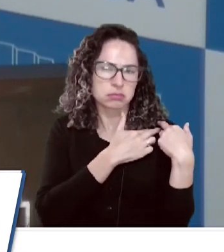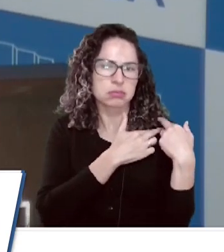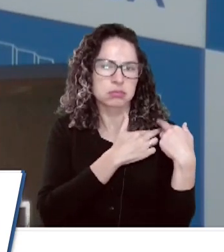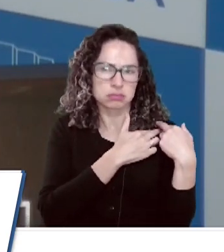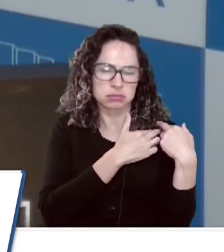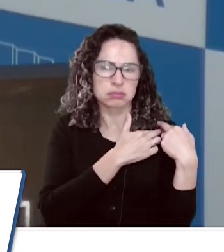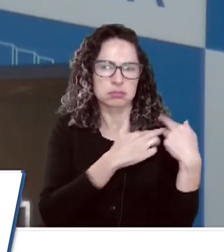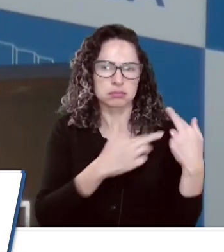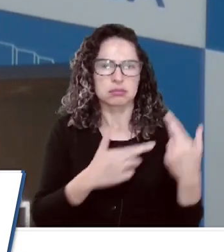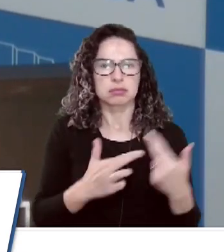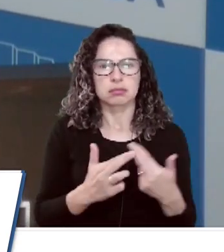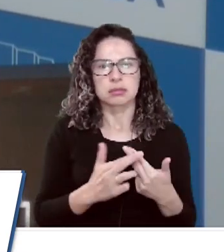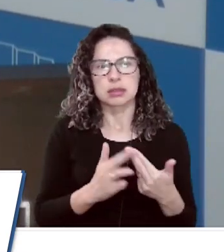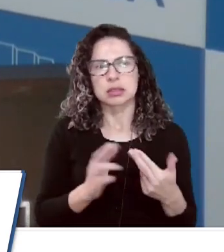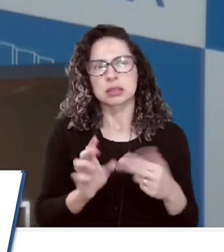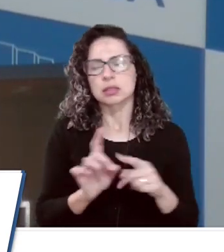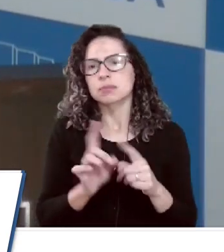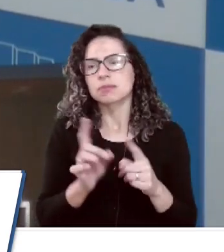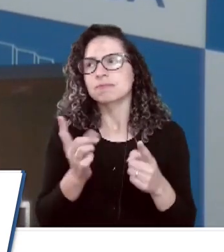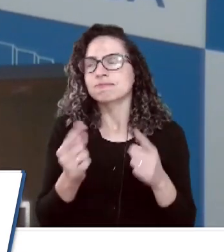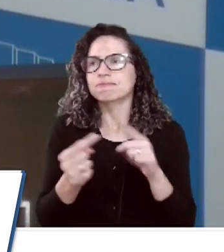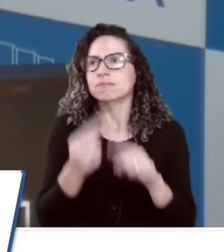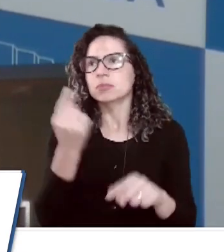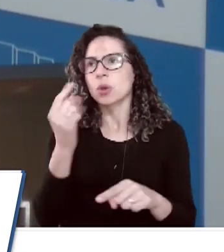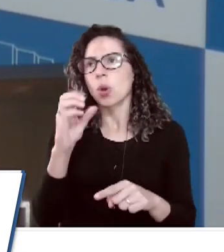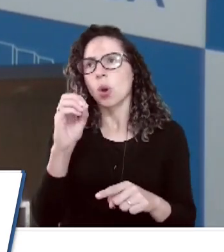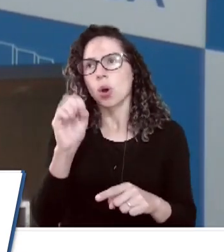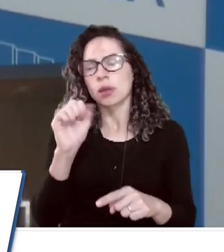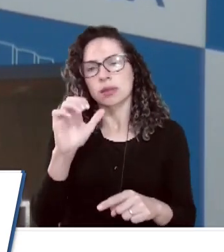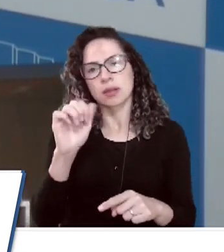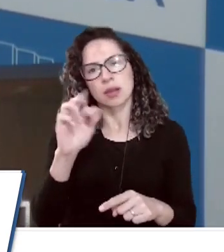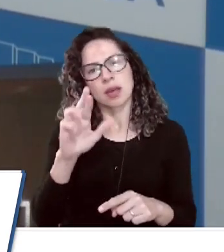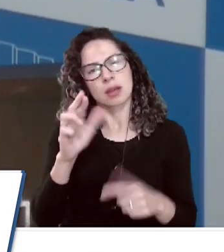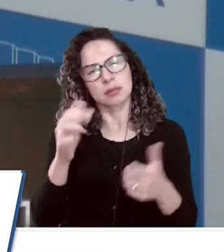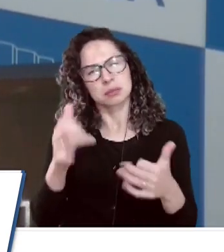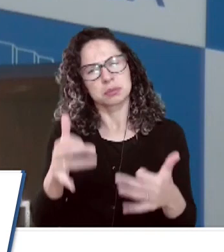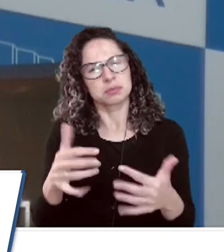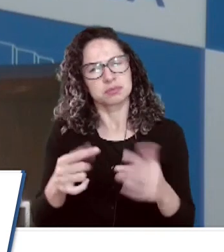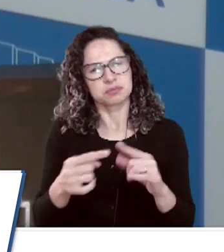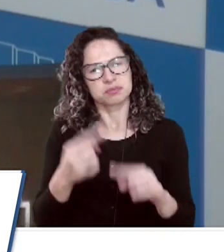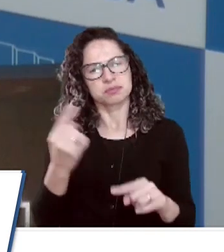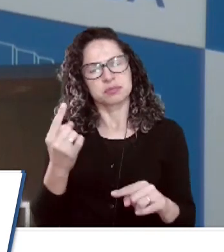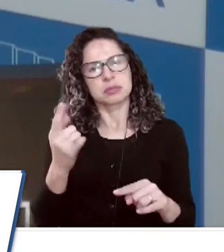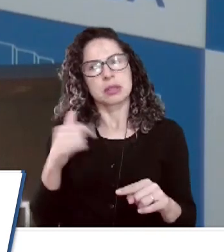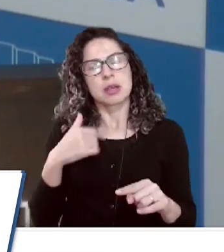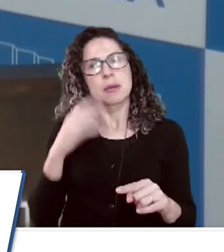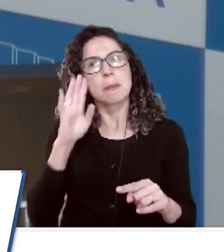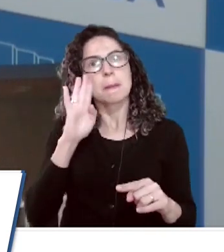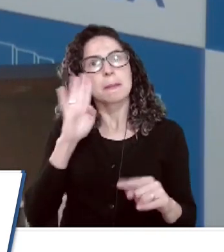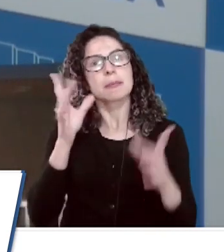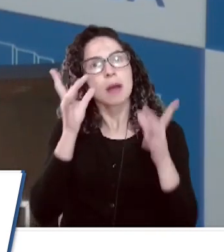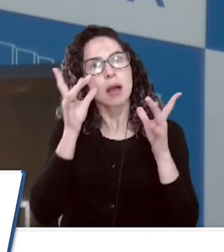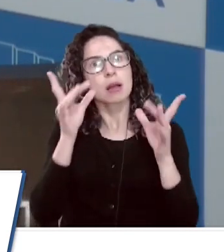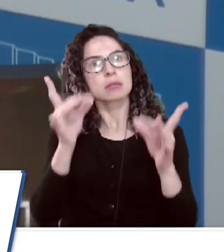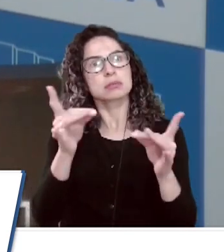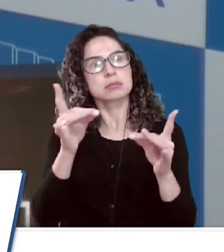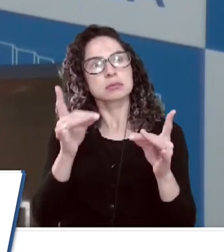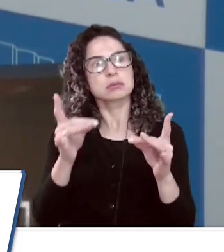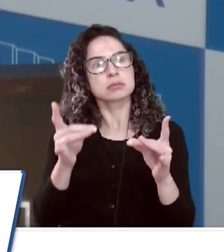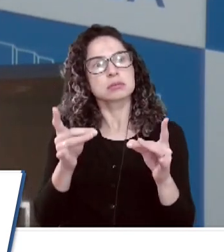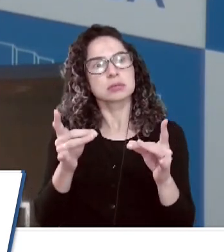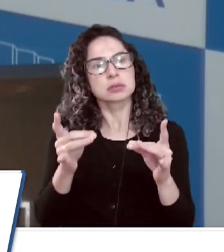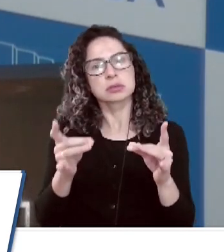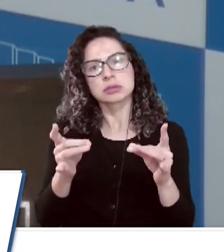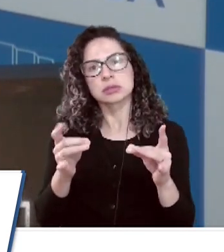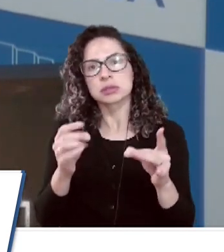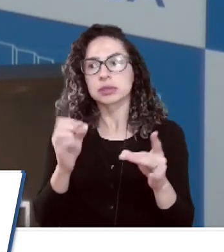e totalmente sem sentido do Oscar, o que mais me chamou a atenção, embora se é que a gente